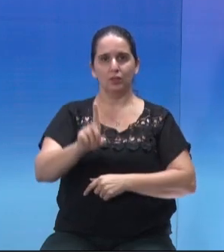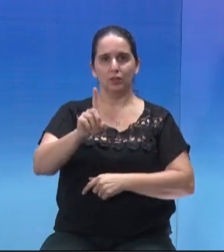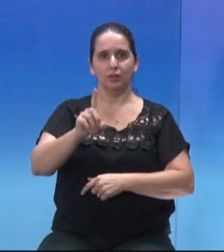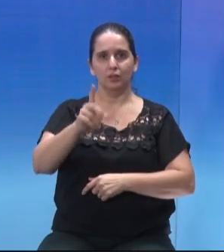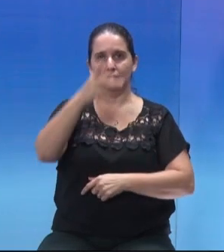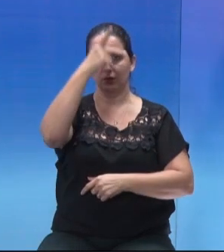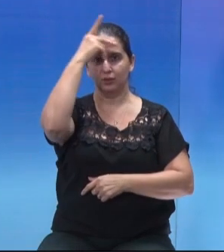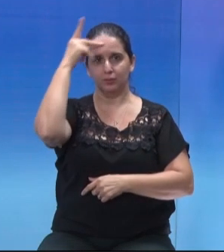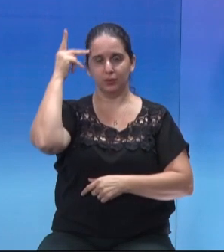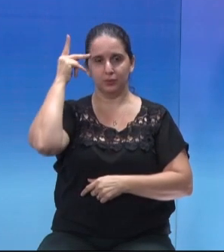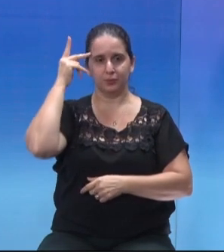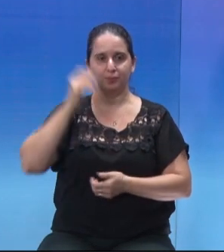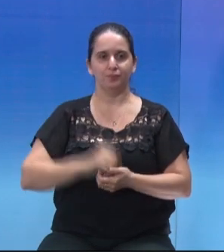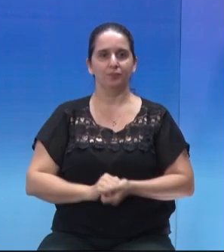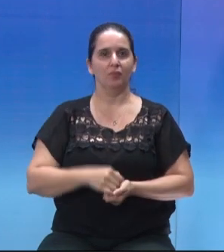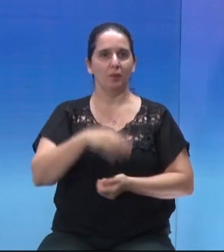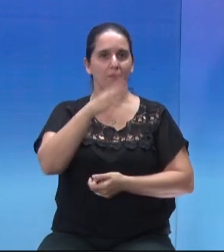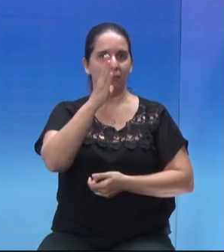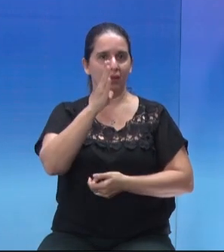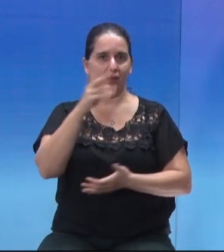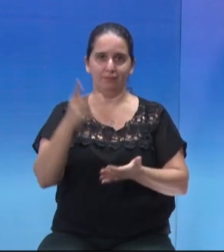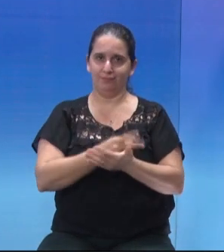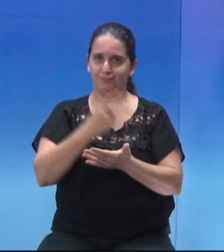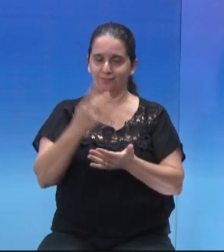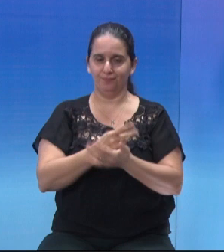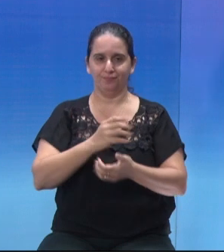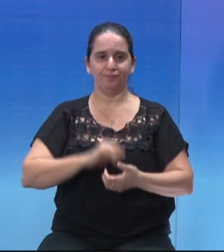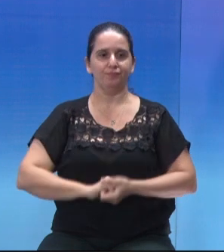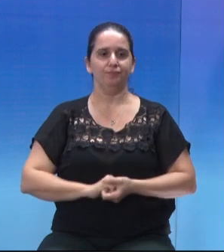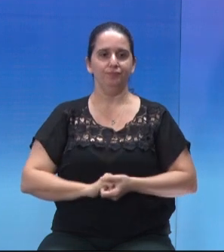letra B não é também. Vamos dar uma olhada na letra C.